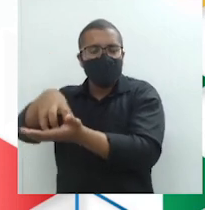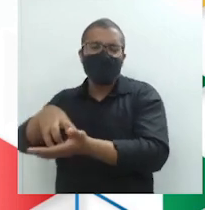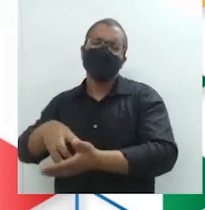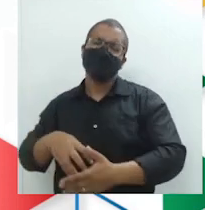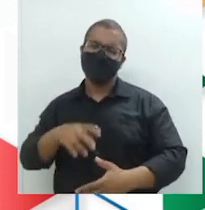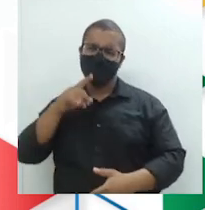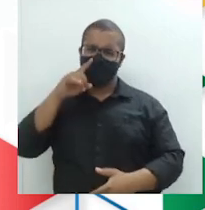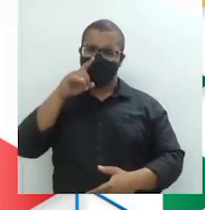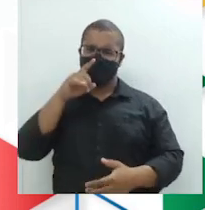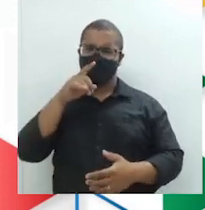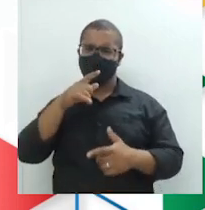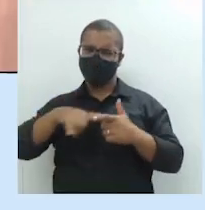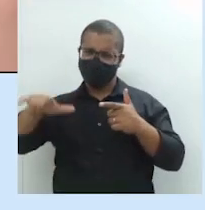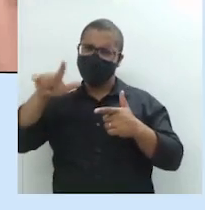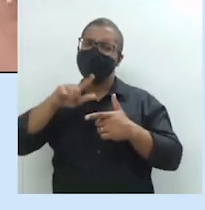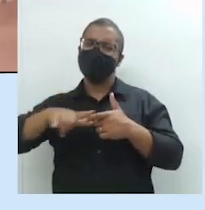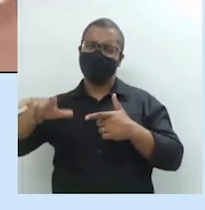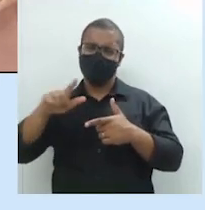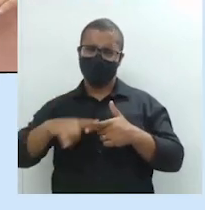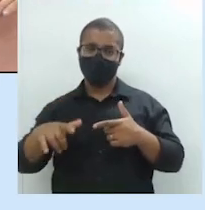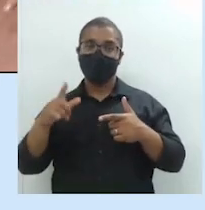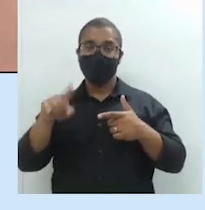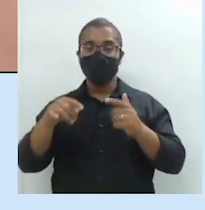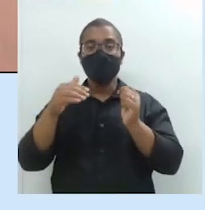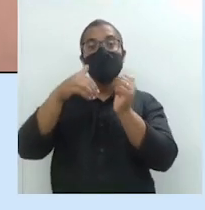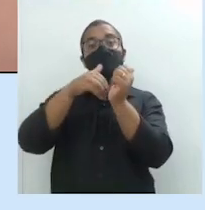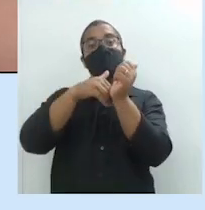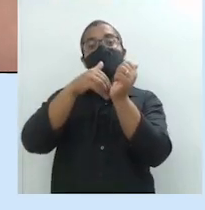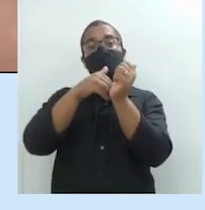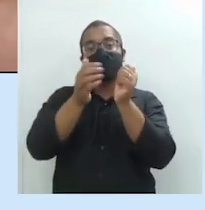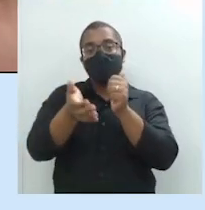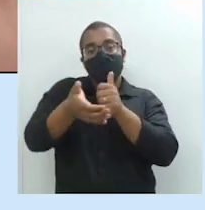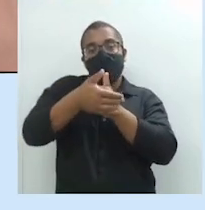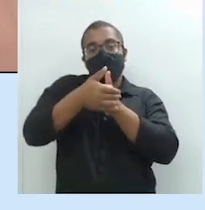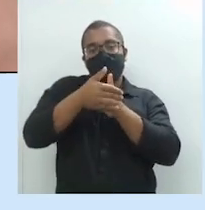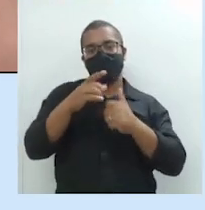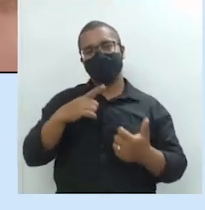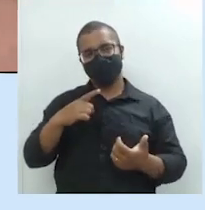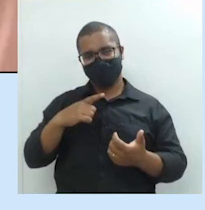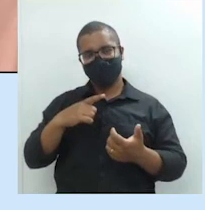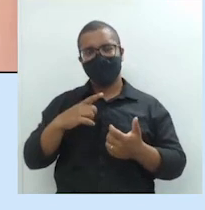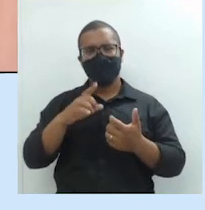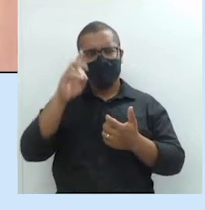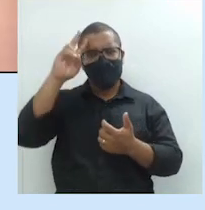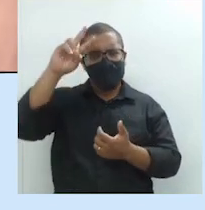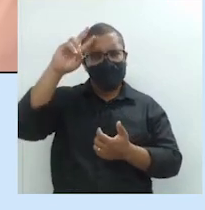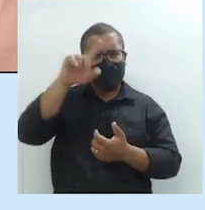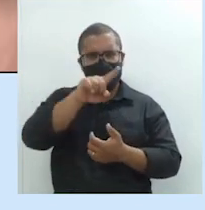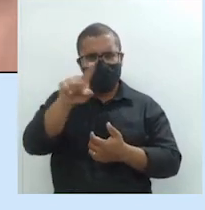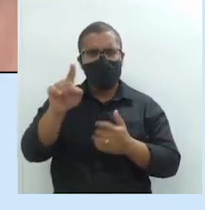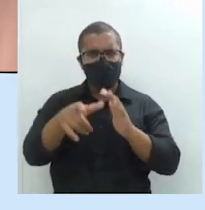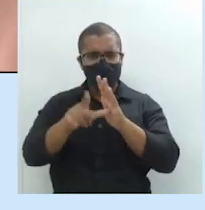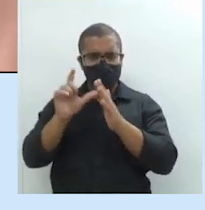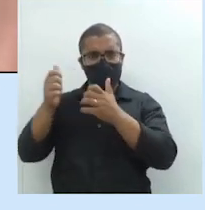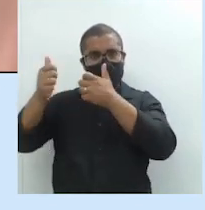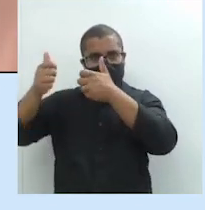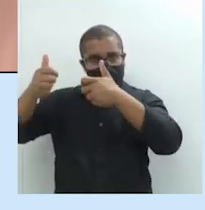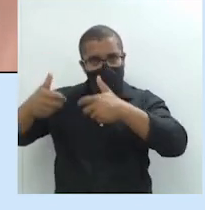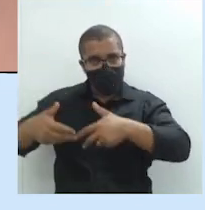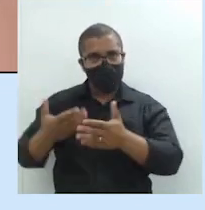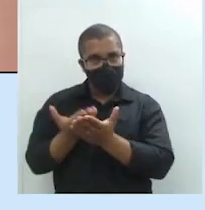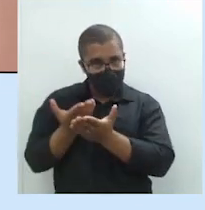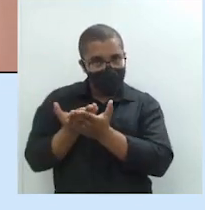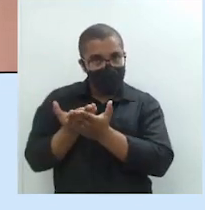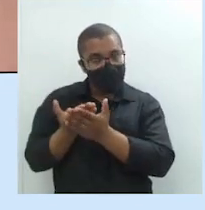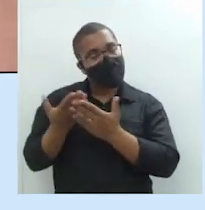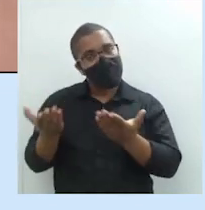informações estão no nível do quê? Do implícito, o não dito. E lembram vocês que eu falei no começo da nossa